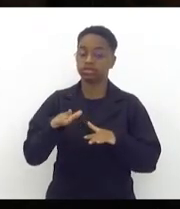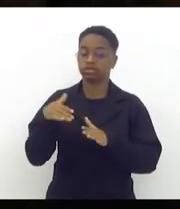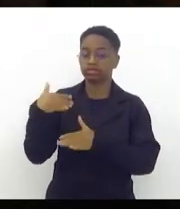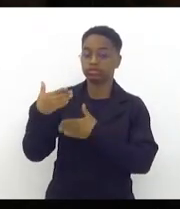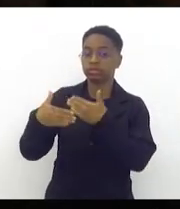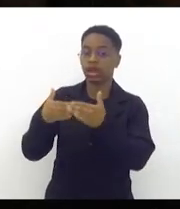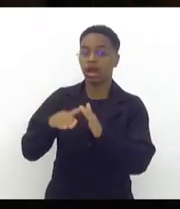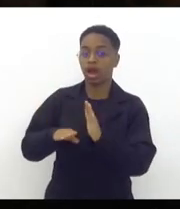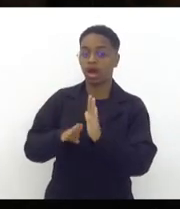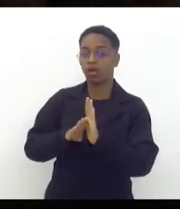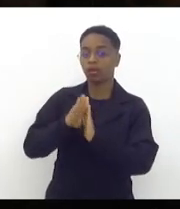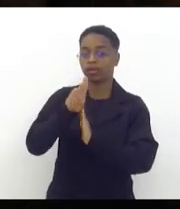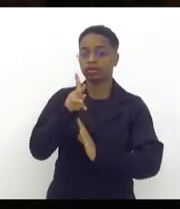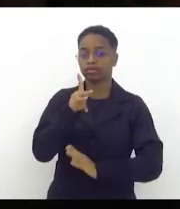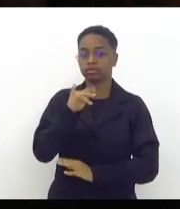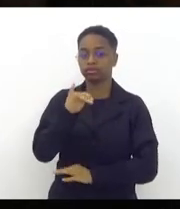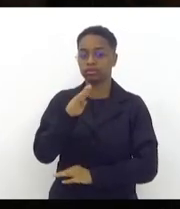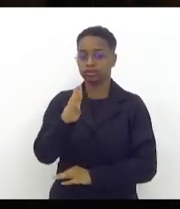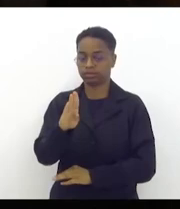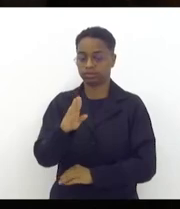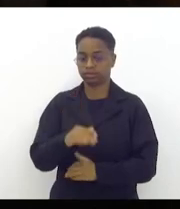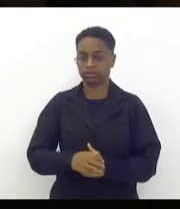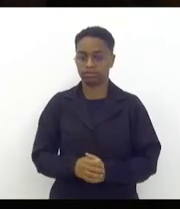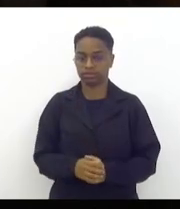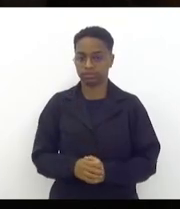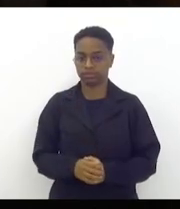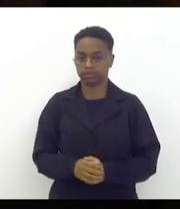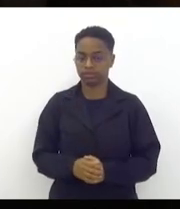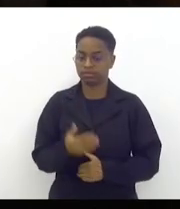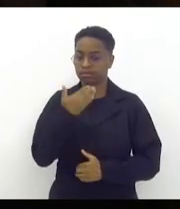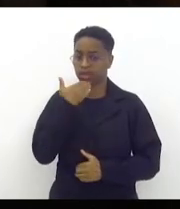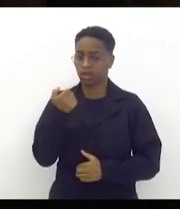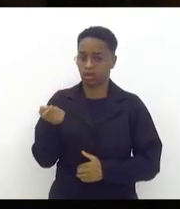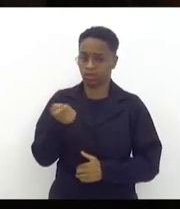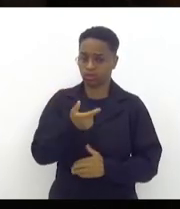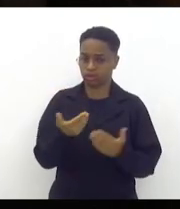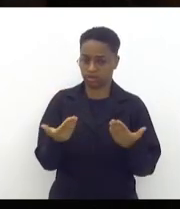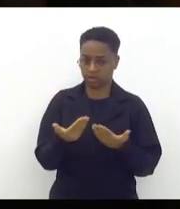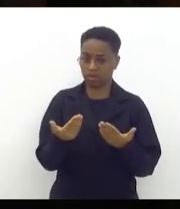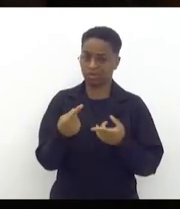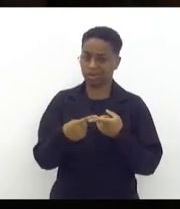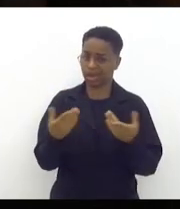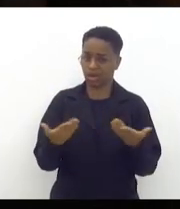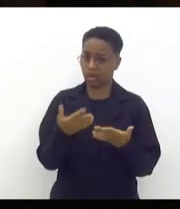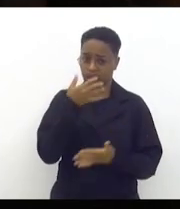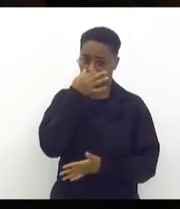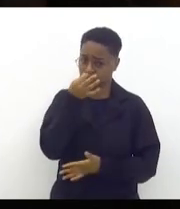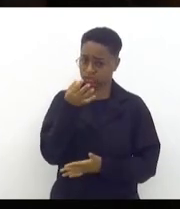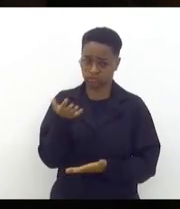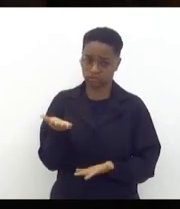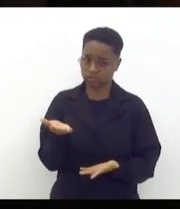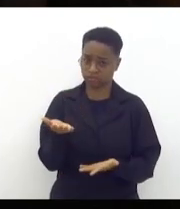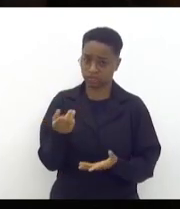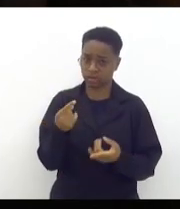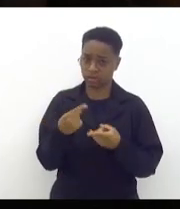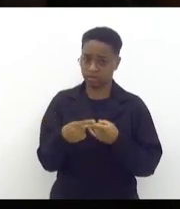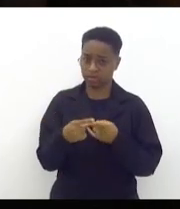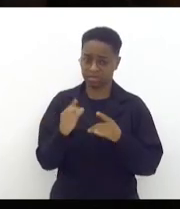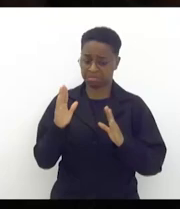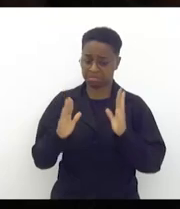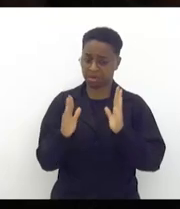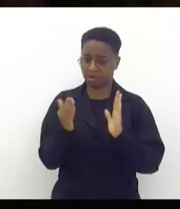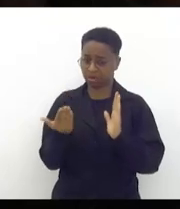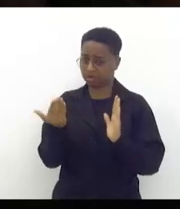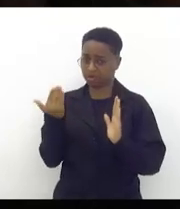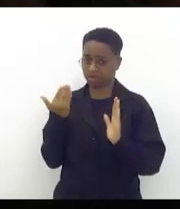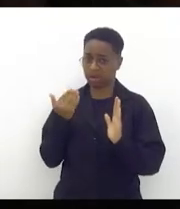PIB um pouco maior do que temos hoje, que é ridículo, até porque, na última década, o